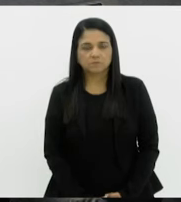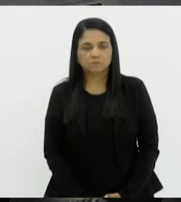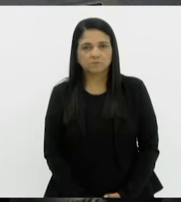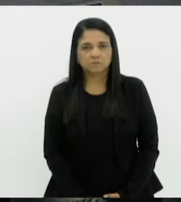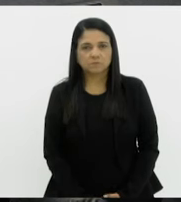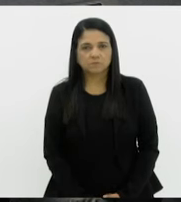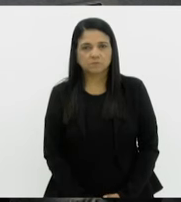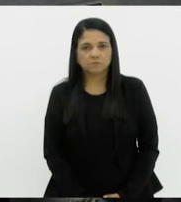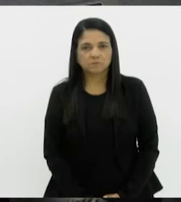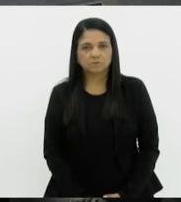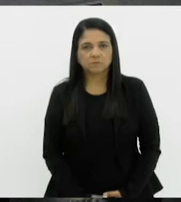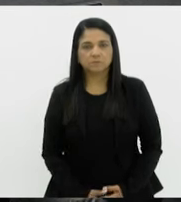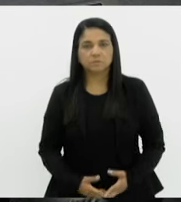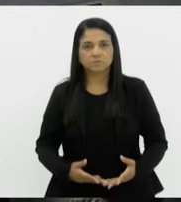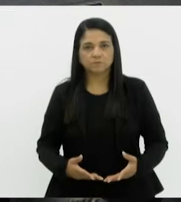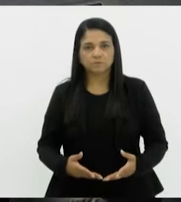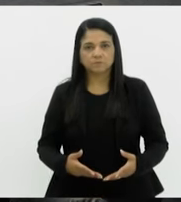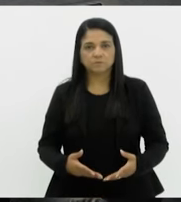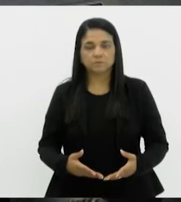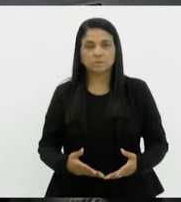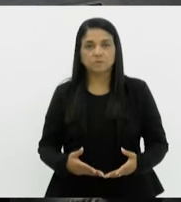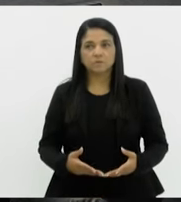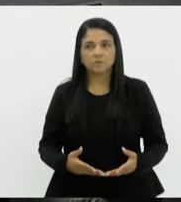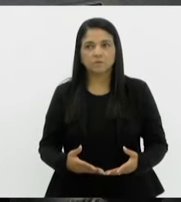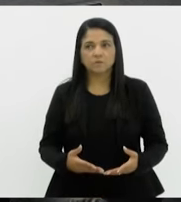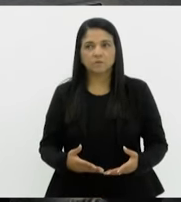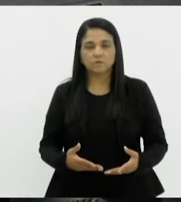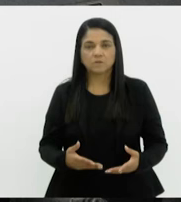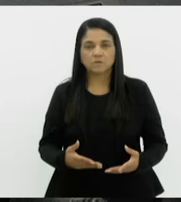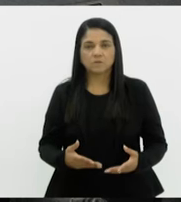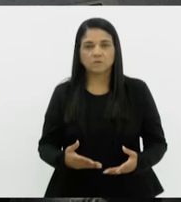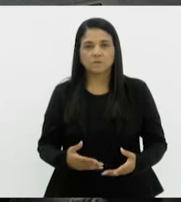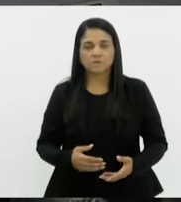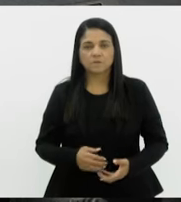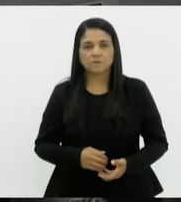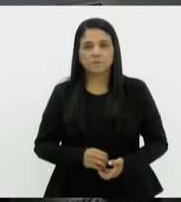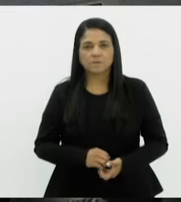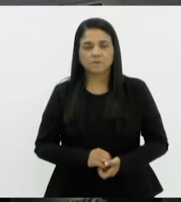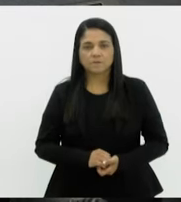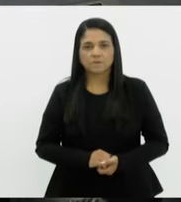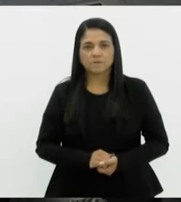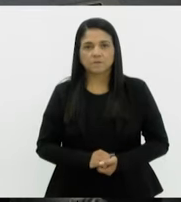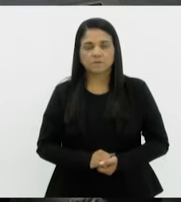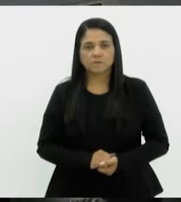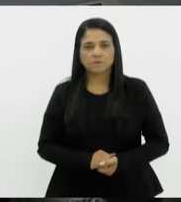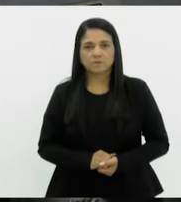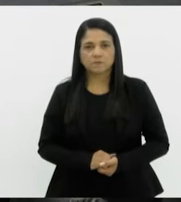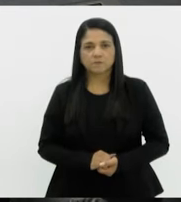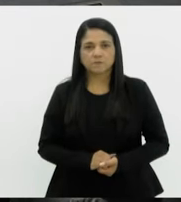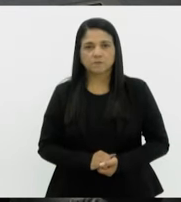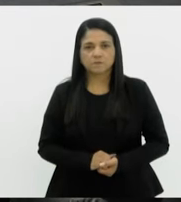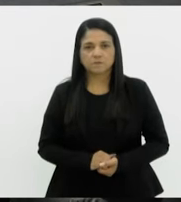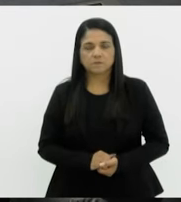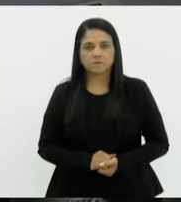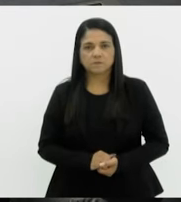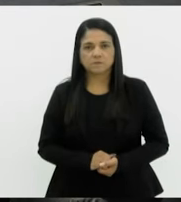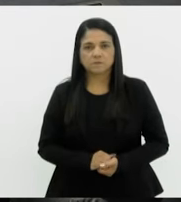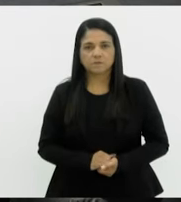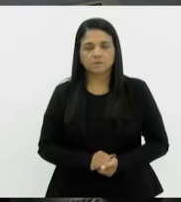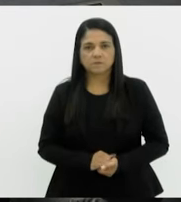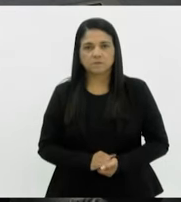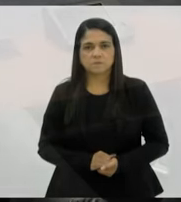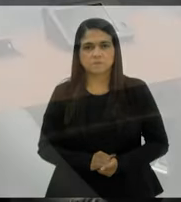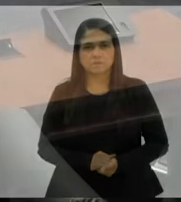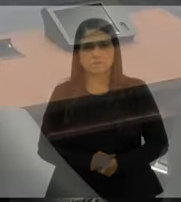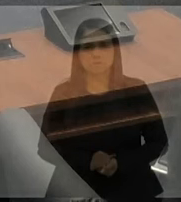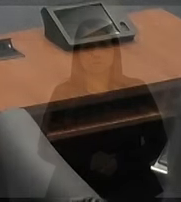Eu, deputado estadual Renan Jordi, o meu irmão, o deputado federal Carlos Jordi, pré-candidato a prefeito de Niterói, e o